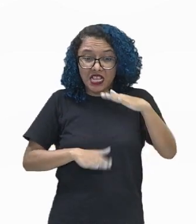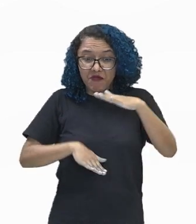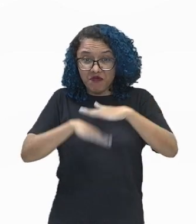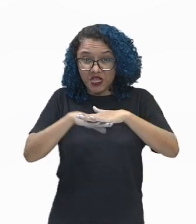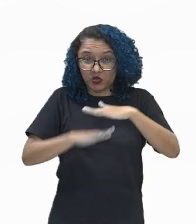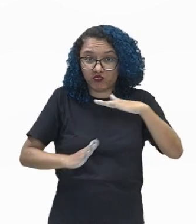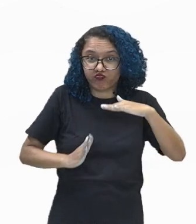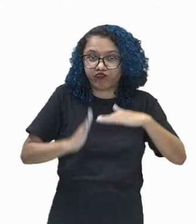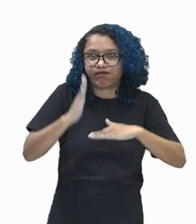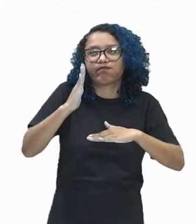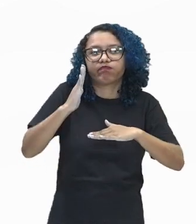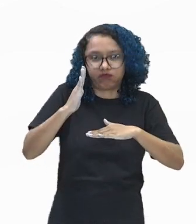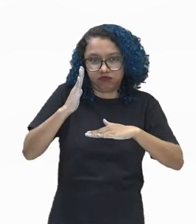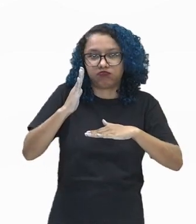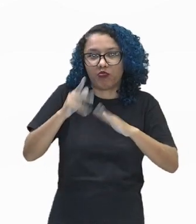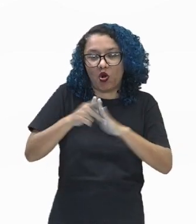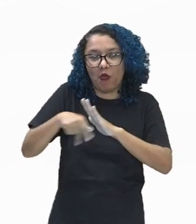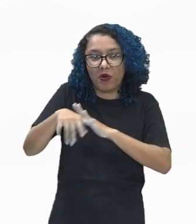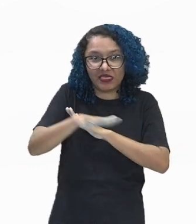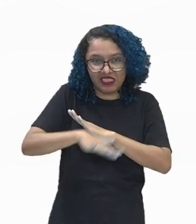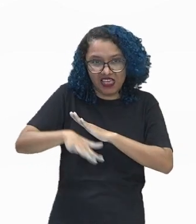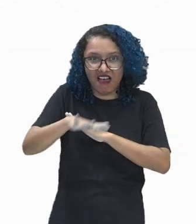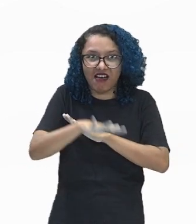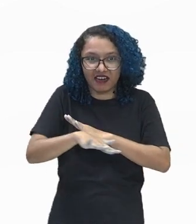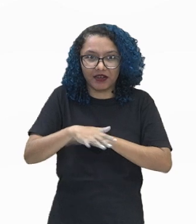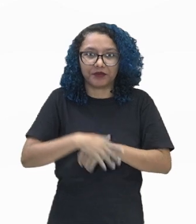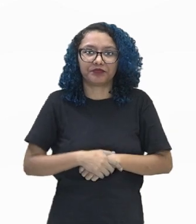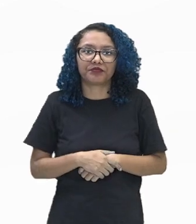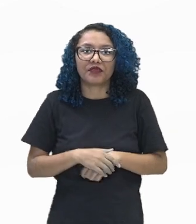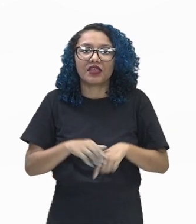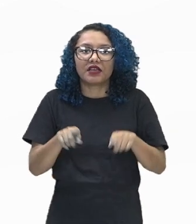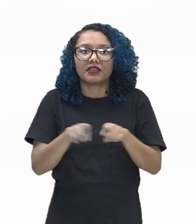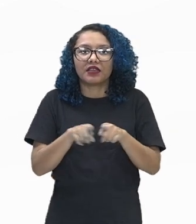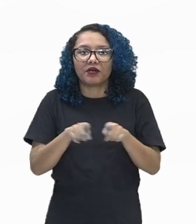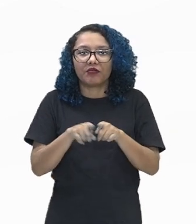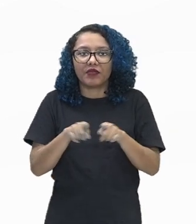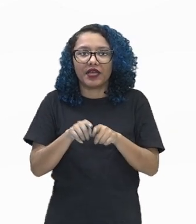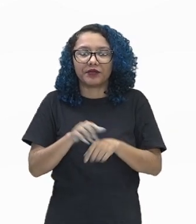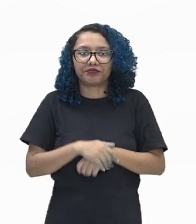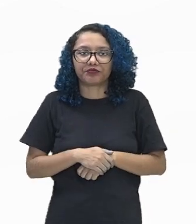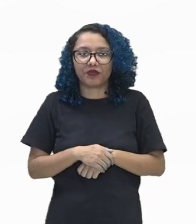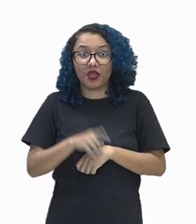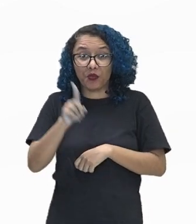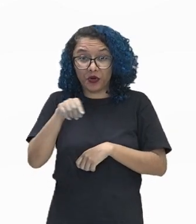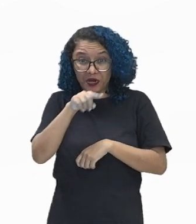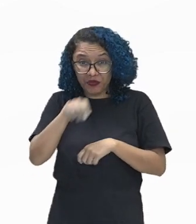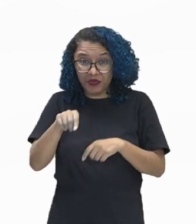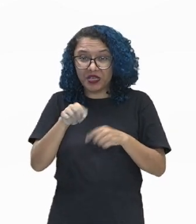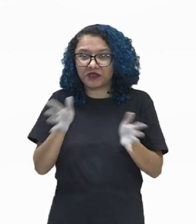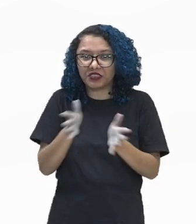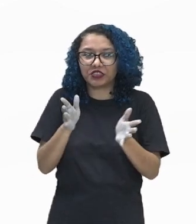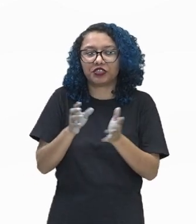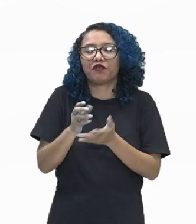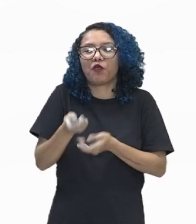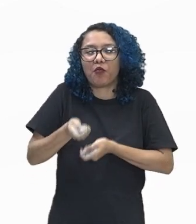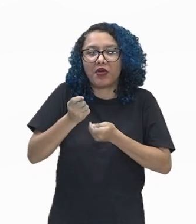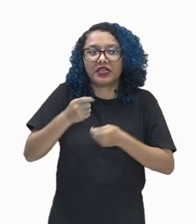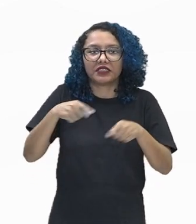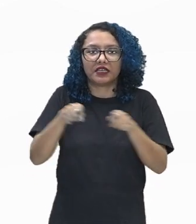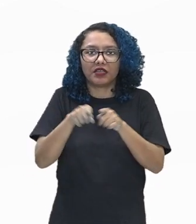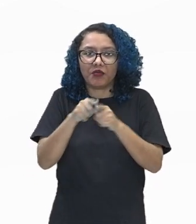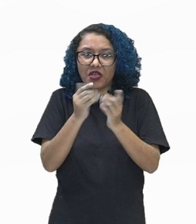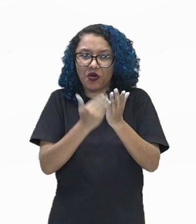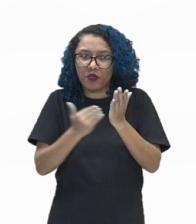localidades. 14.7, aumentar os benefícios econômicos do uso sustentável dos